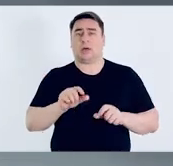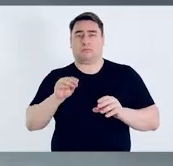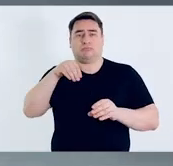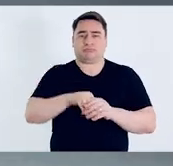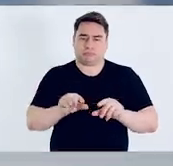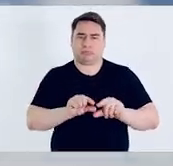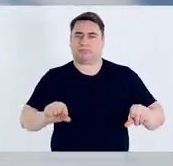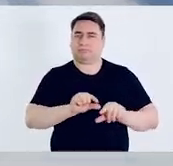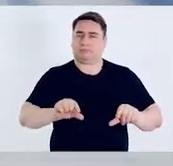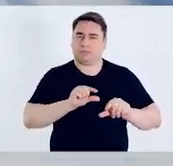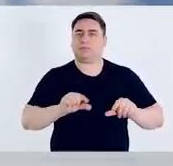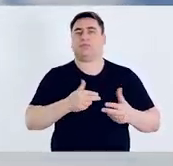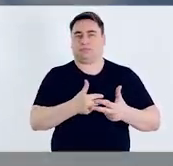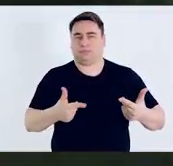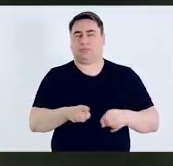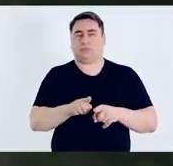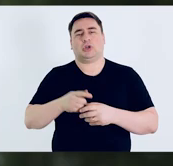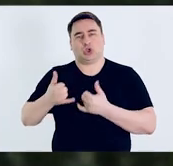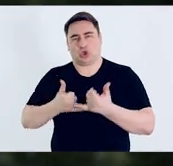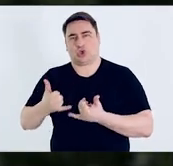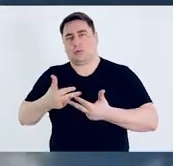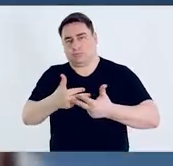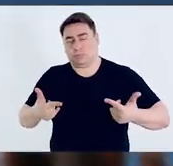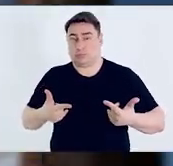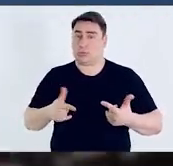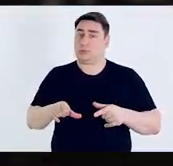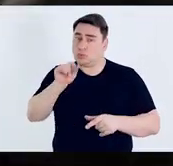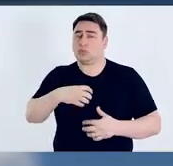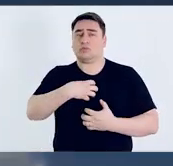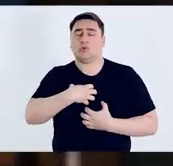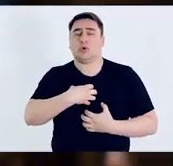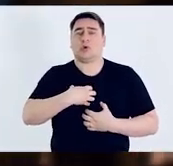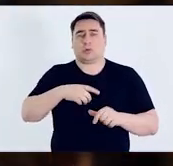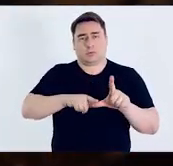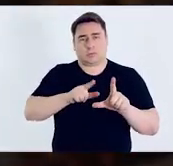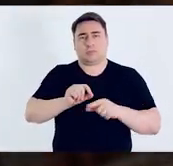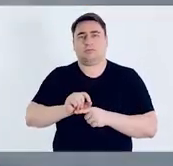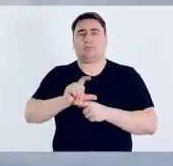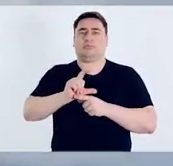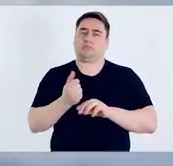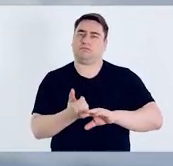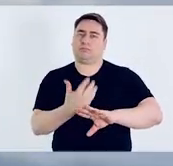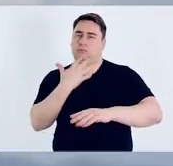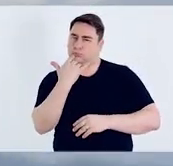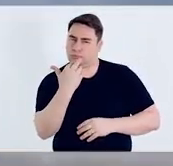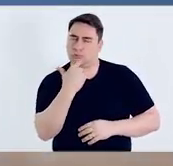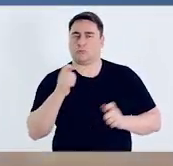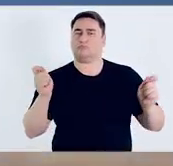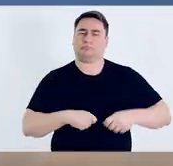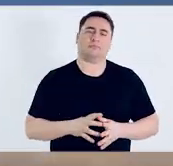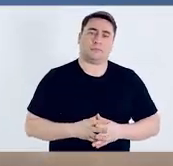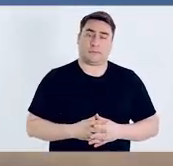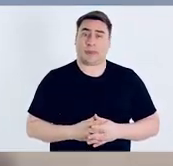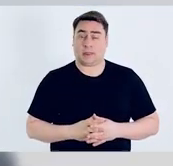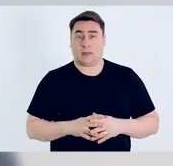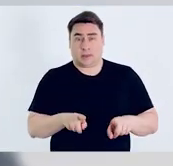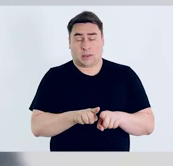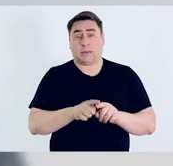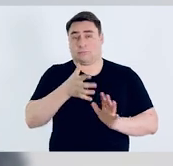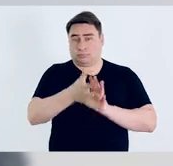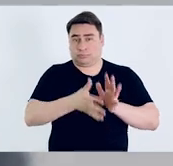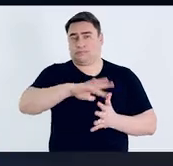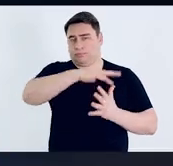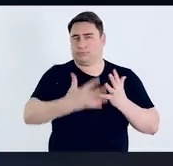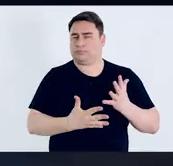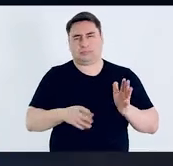tem a opção de adicionar legendas às cutscenes e jogabilidade. Personalizando o tamanho da fonte e a opacidade do plano de fundo. A linguagem de